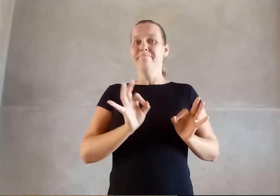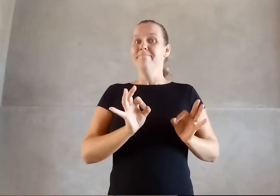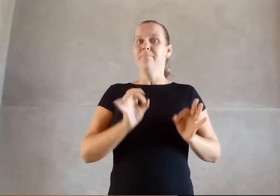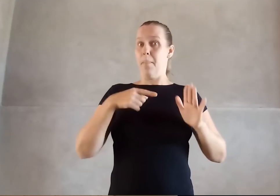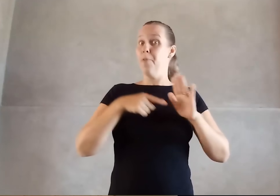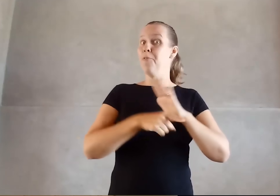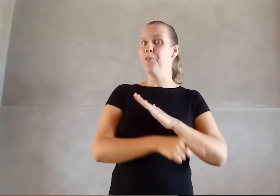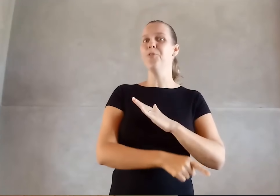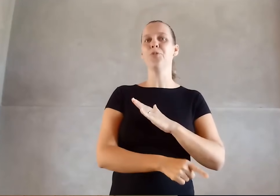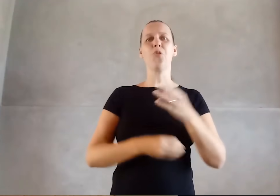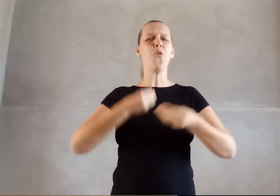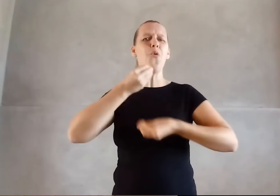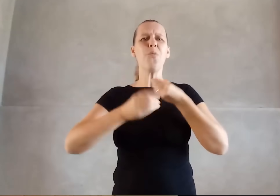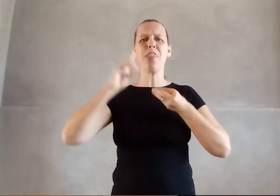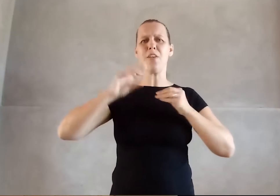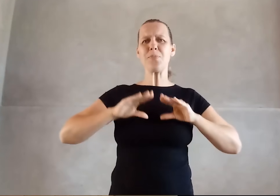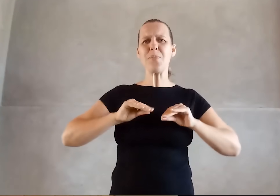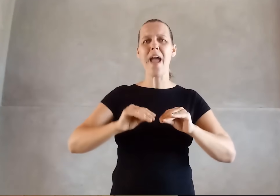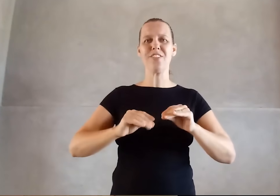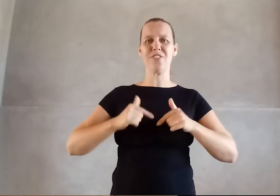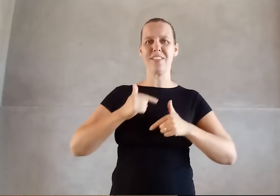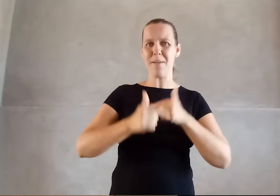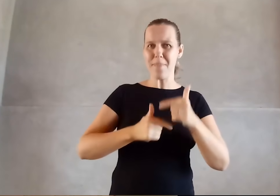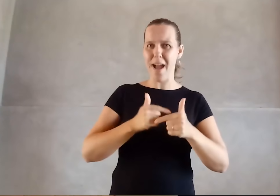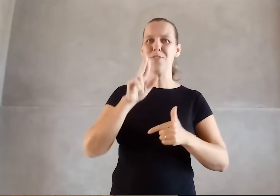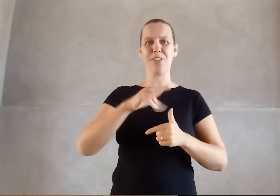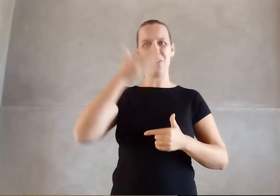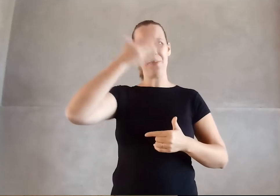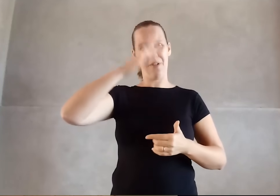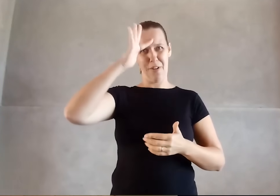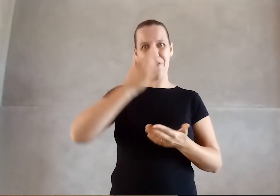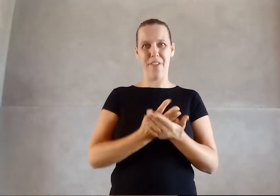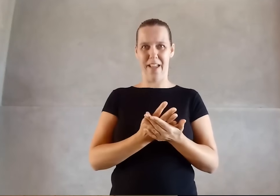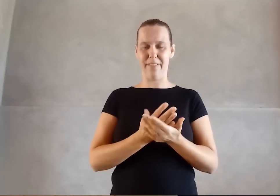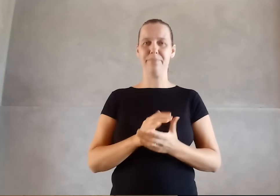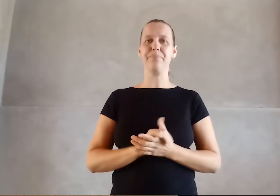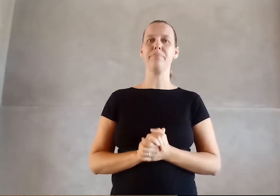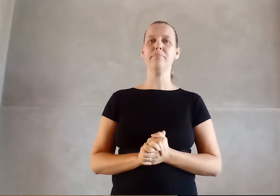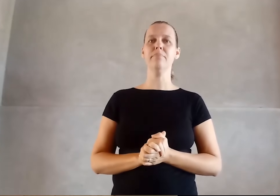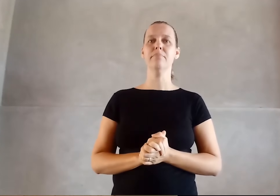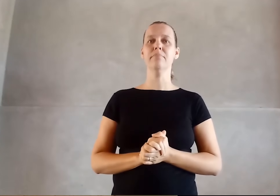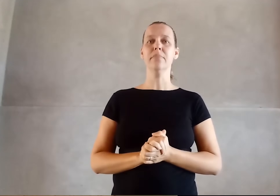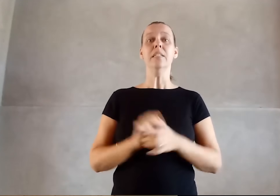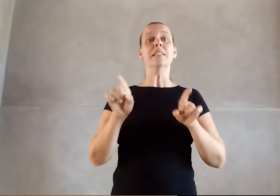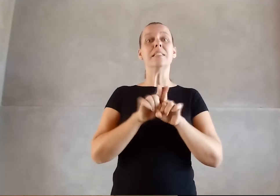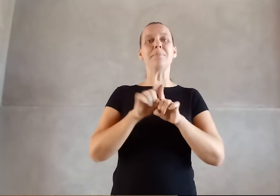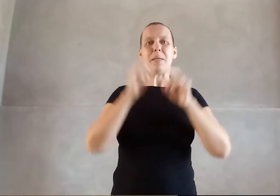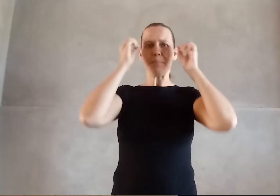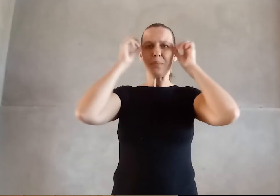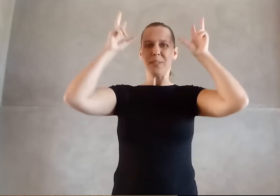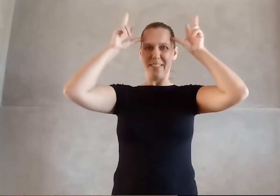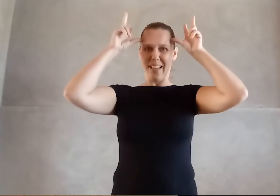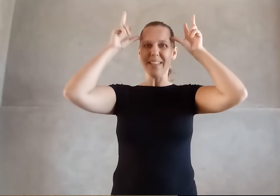só estudar a história de José lá em Gênesis. Você vai perceber isso e é tão profundo como Deus vai trabalhando